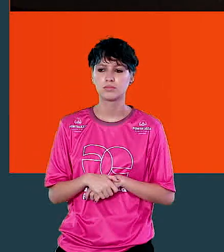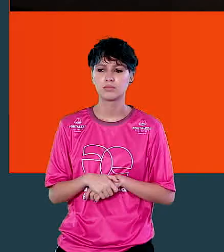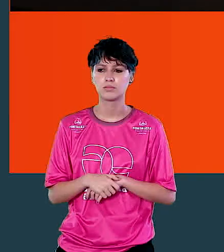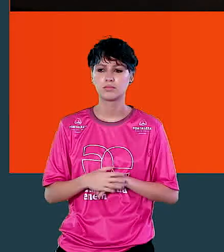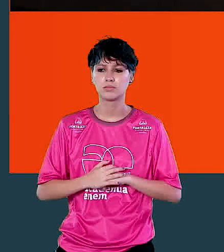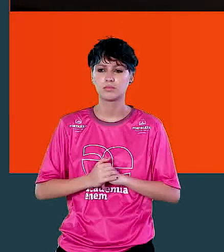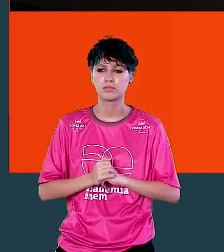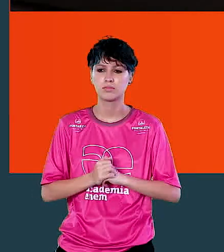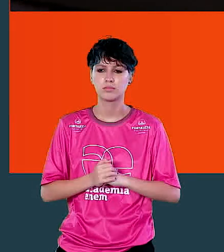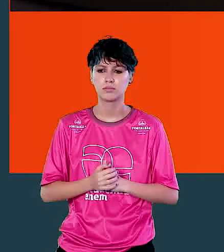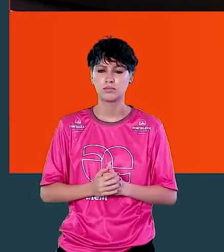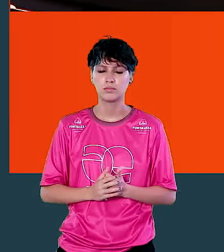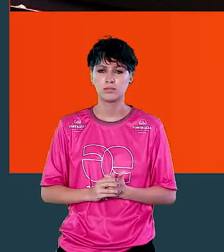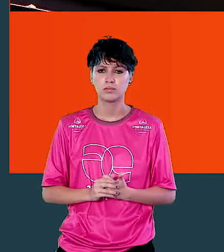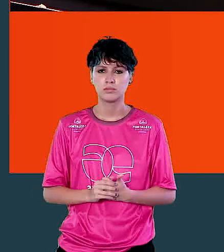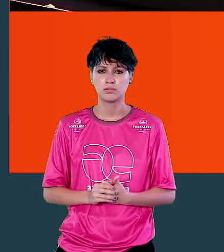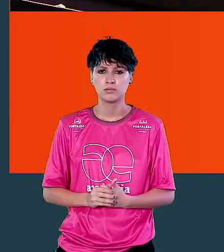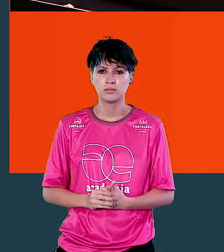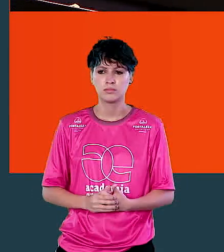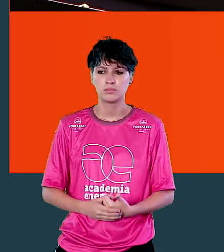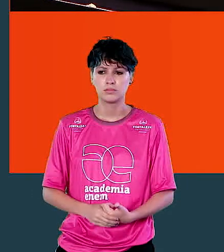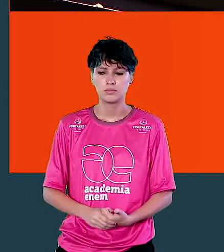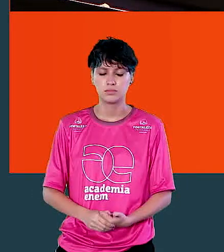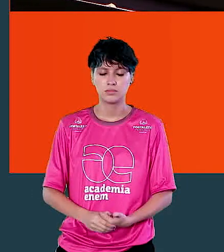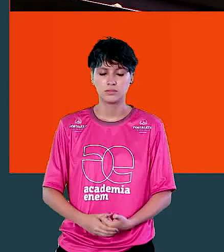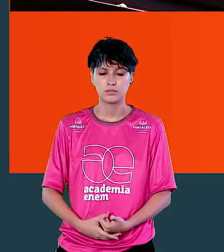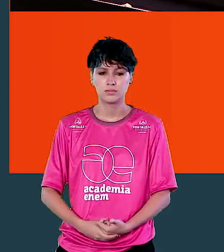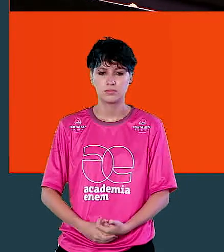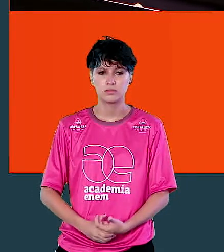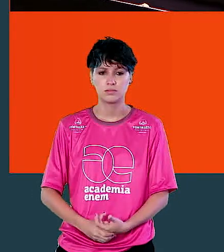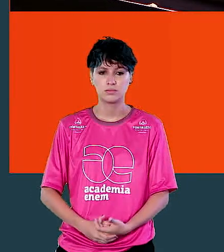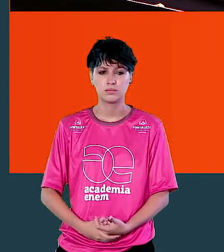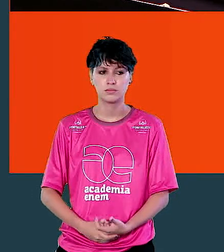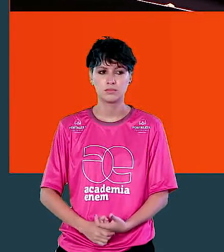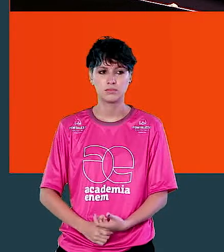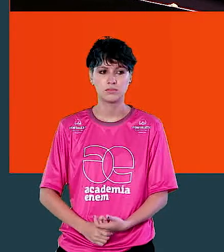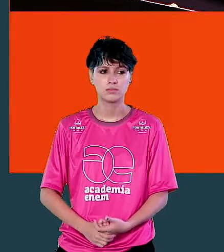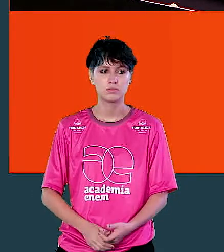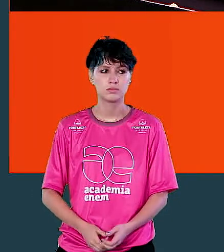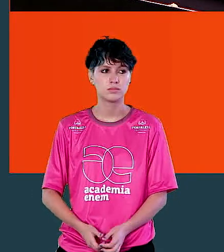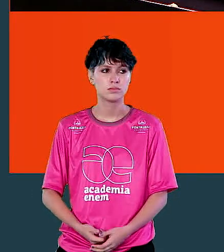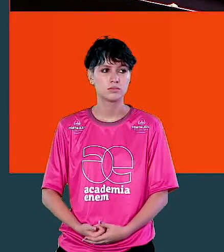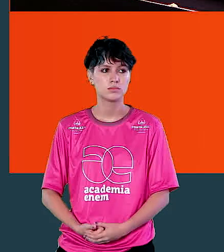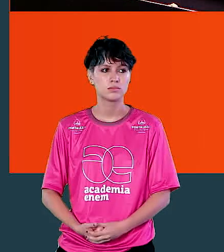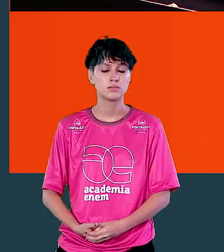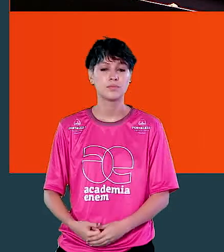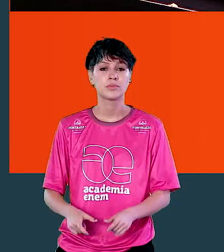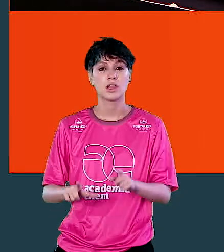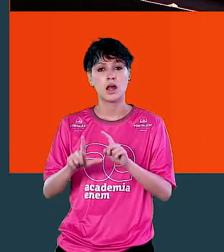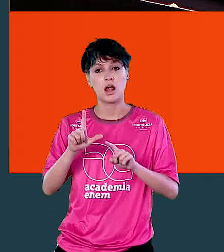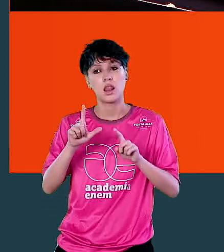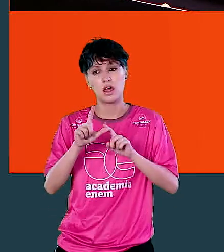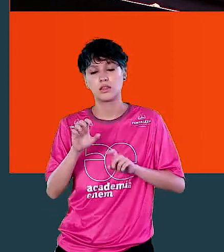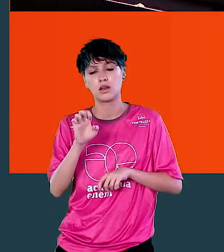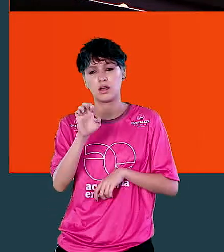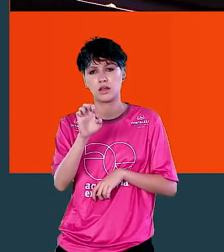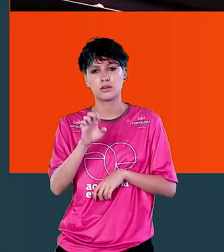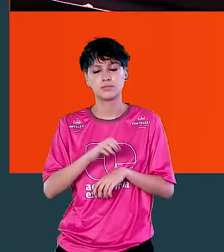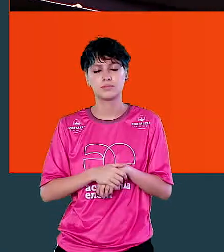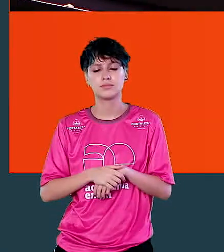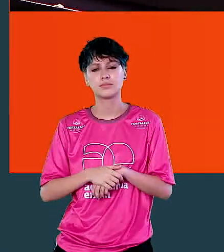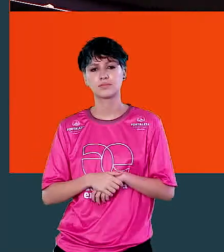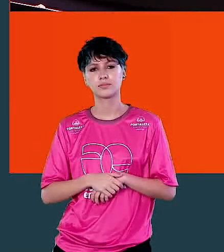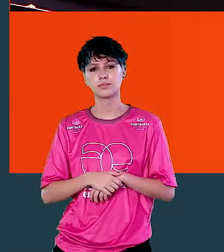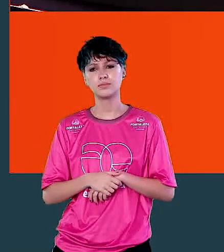Formação de sólidos. E letra E, tu vai puxar uma